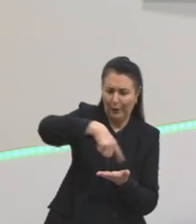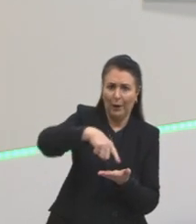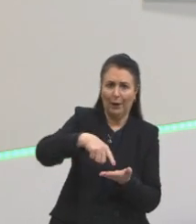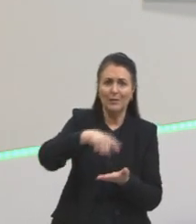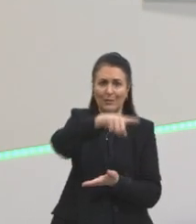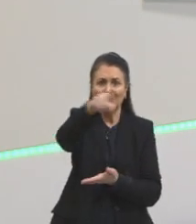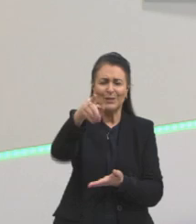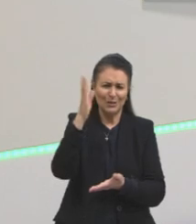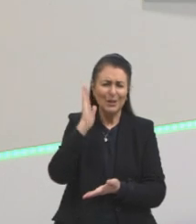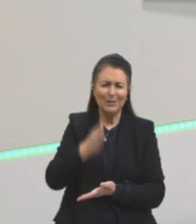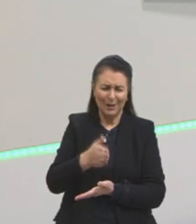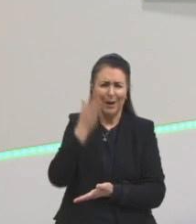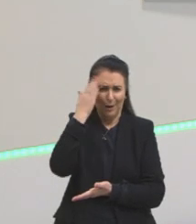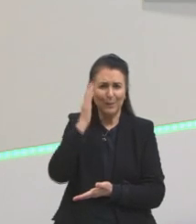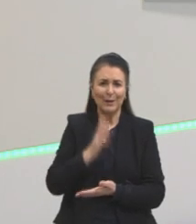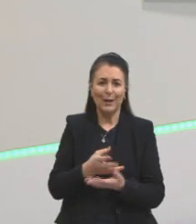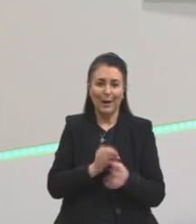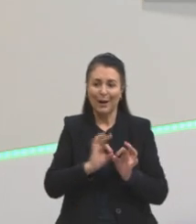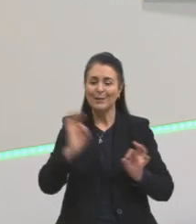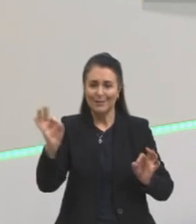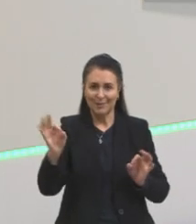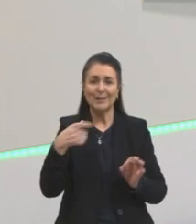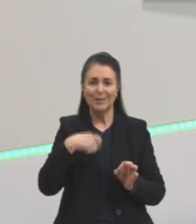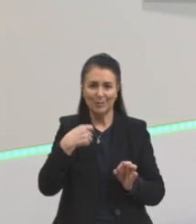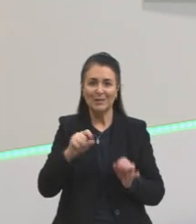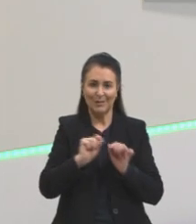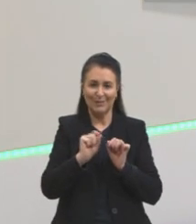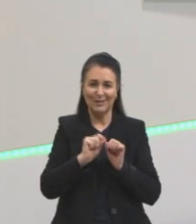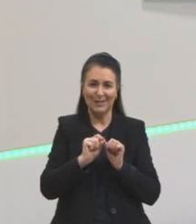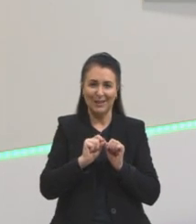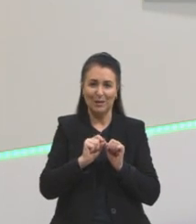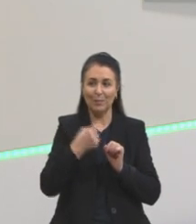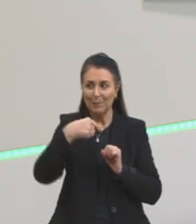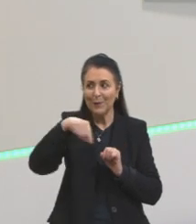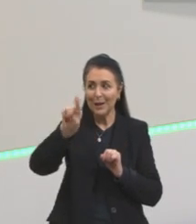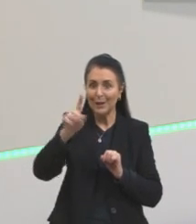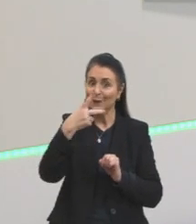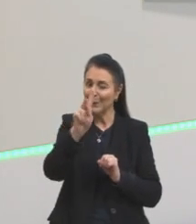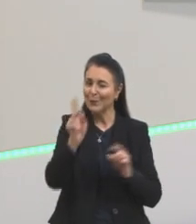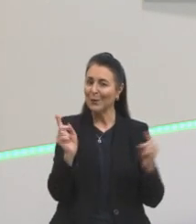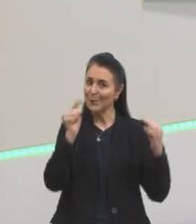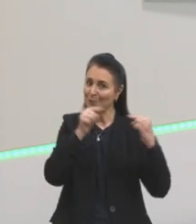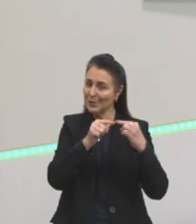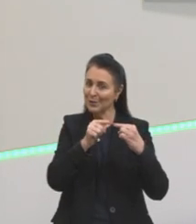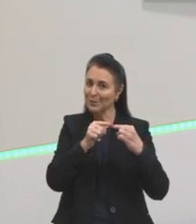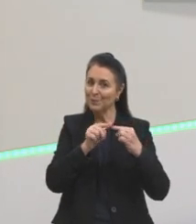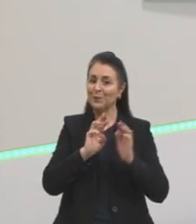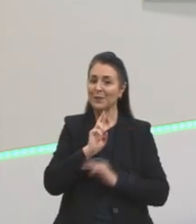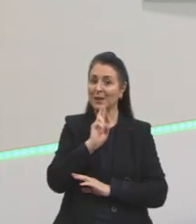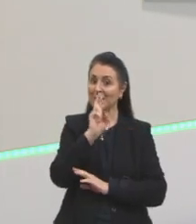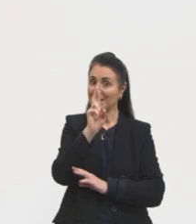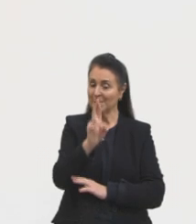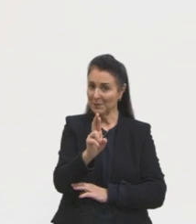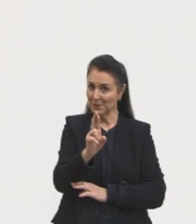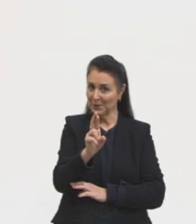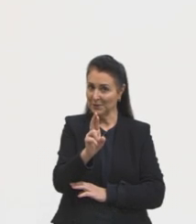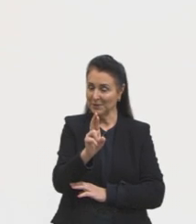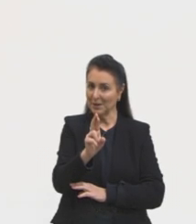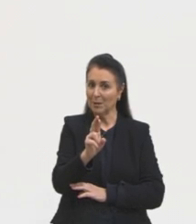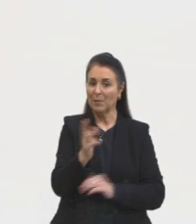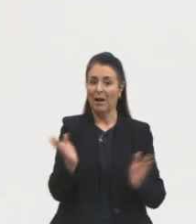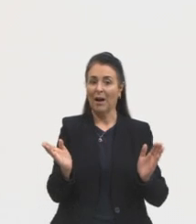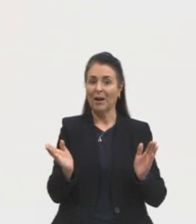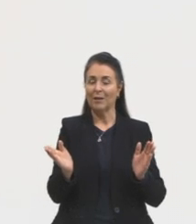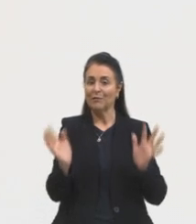casa qual a distância mento que vocês têm que percorrer e para chegar no seu objetivo então a resposta aqui para o nosso